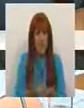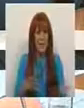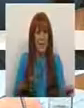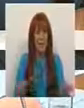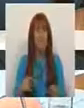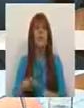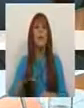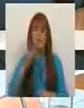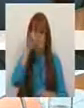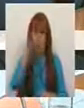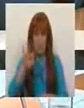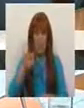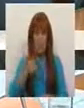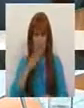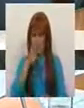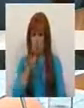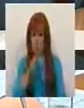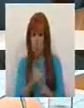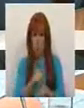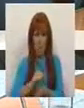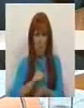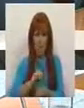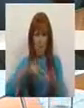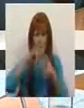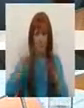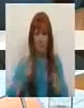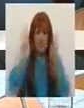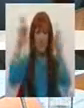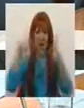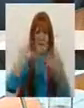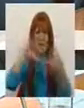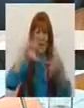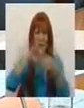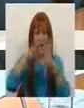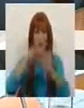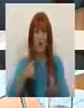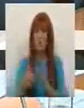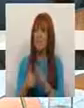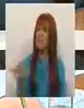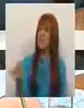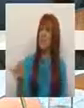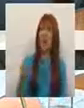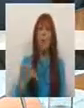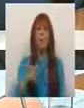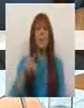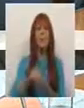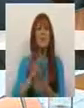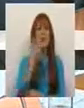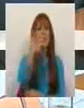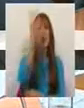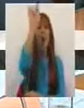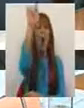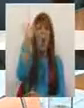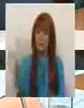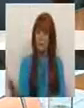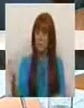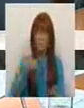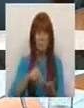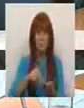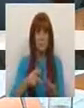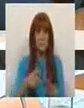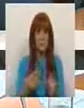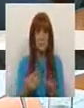esta. O PCP, que é frontalmente contra a municipalização da Carris, nós aguardávamos qual era a sua posição. Ela veio e